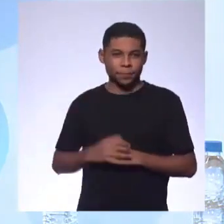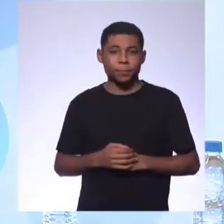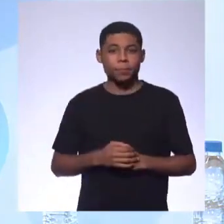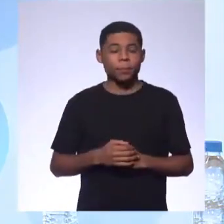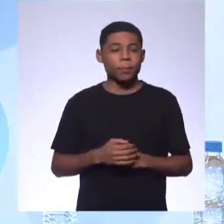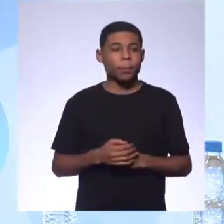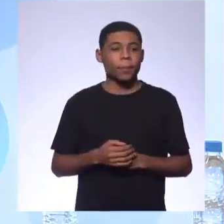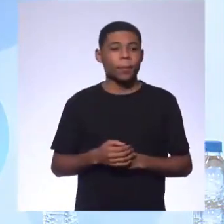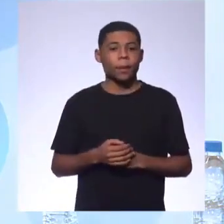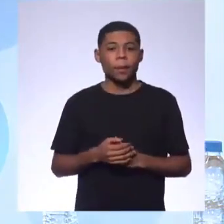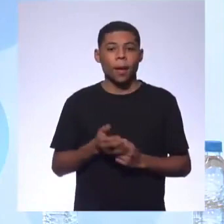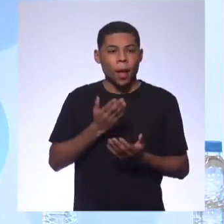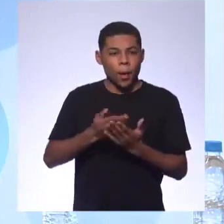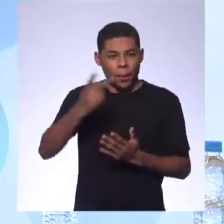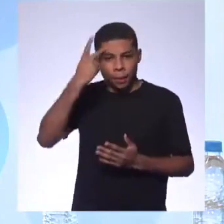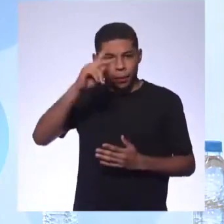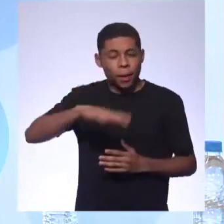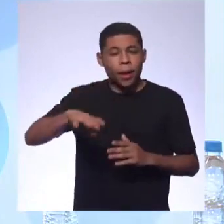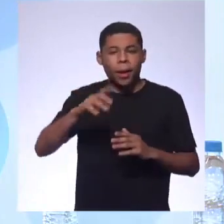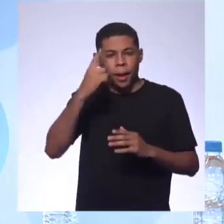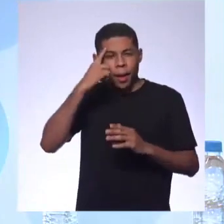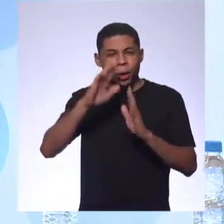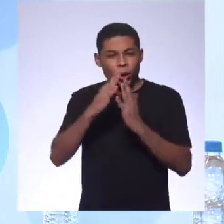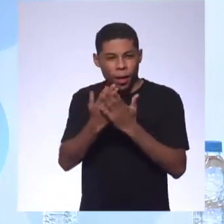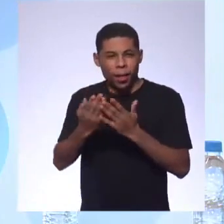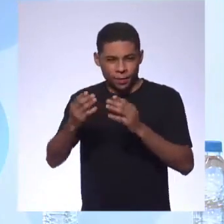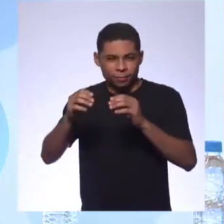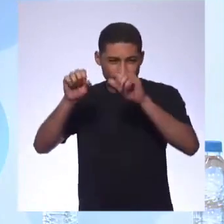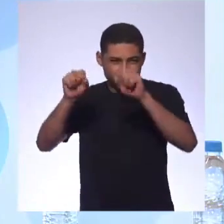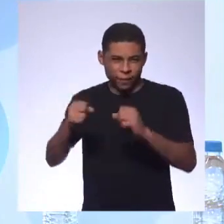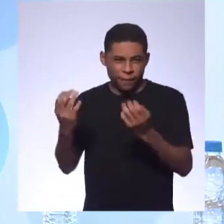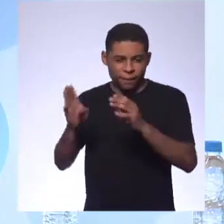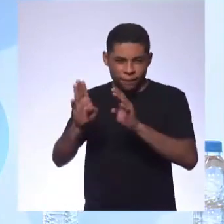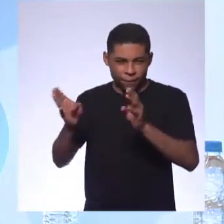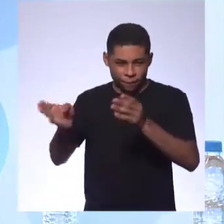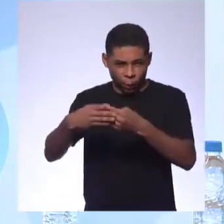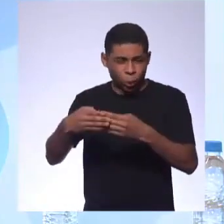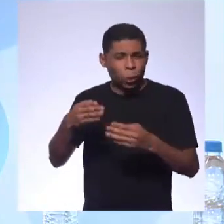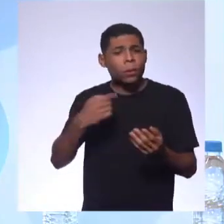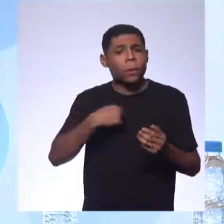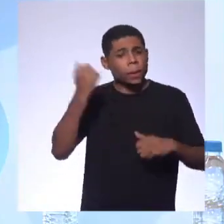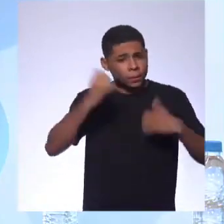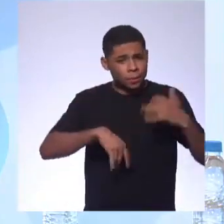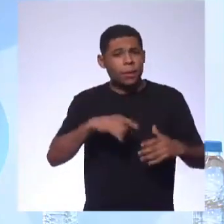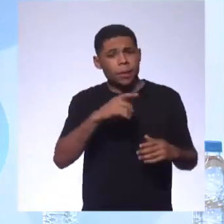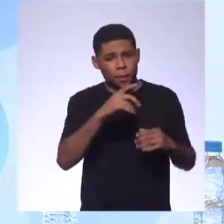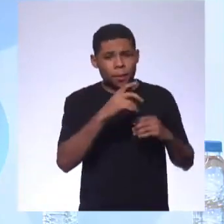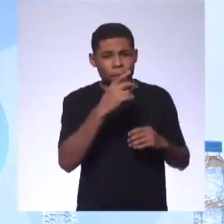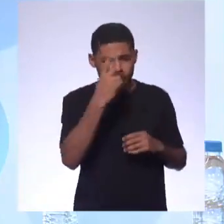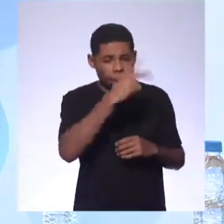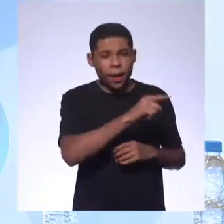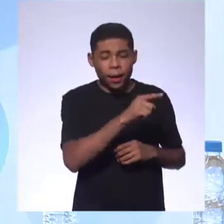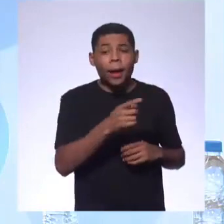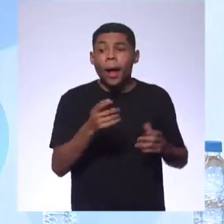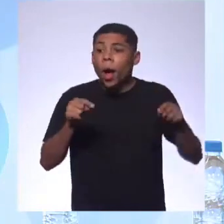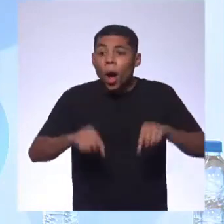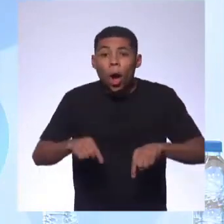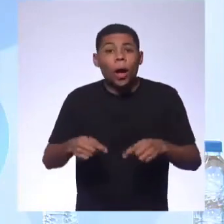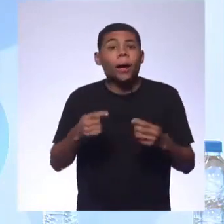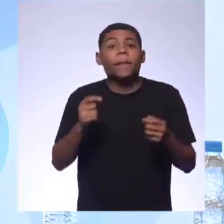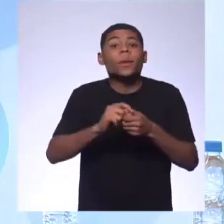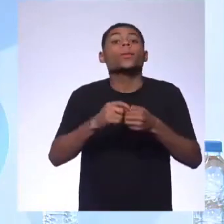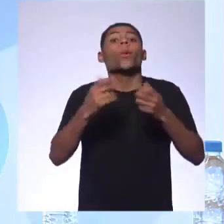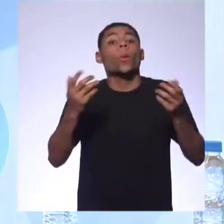para... Quando parou, né, a escola fechou, eu fiz falando do Carlos Drummond. Então, eu falei, a escola fechou, a aula acabou, e agora?